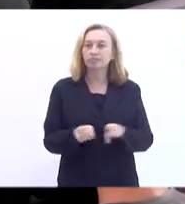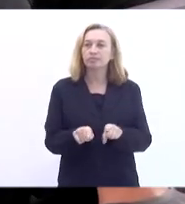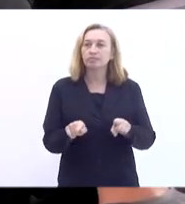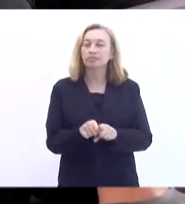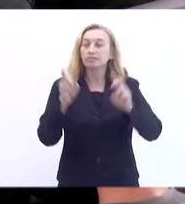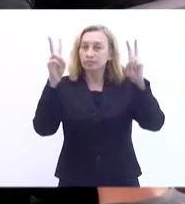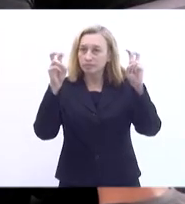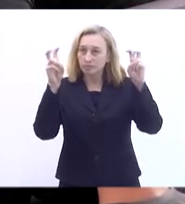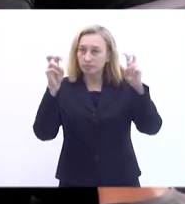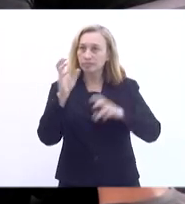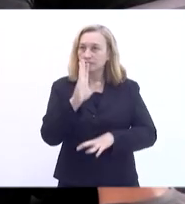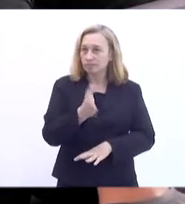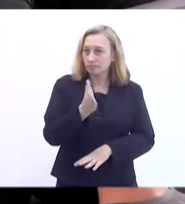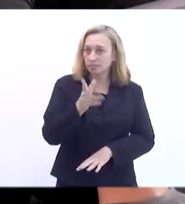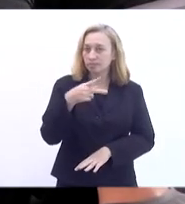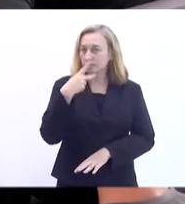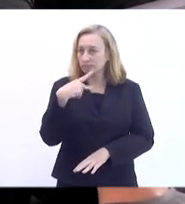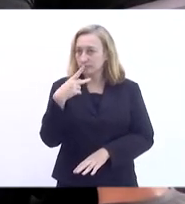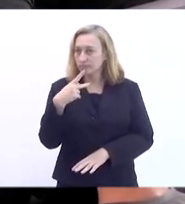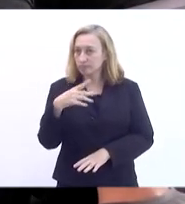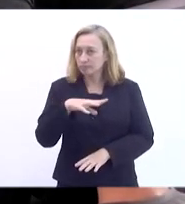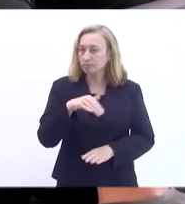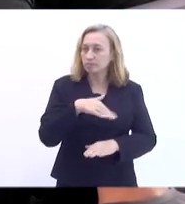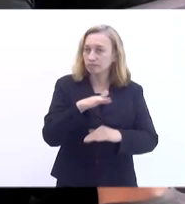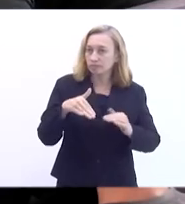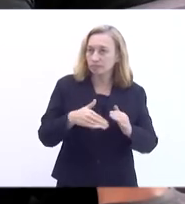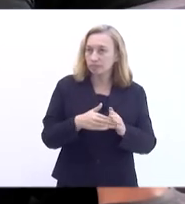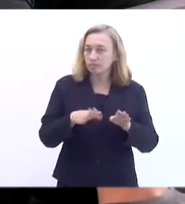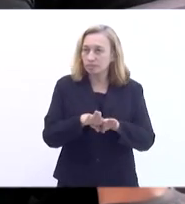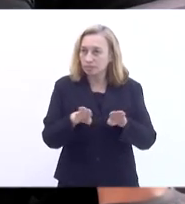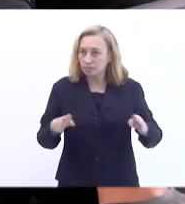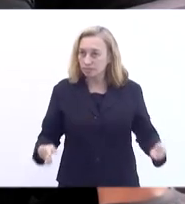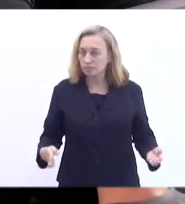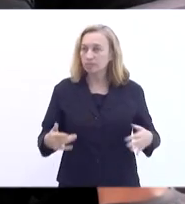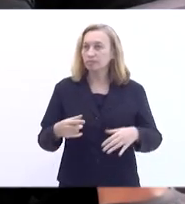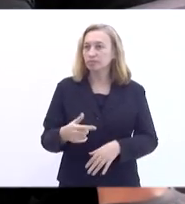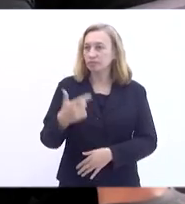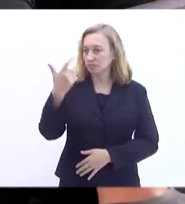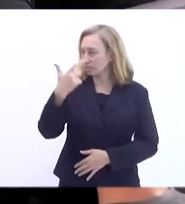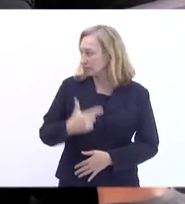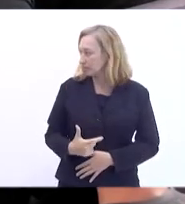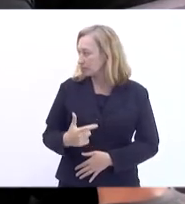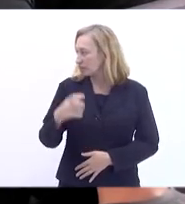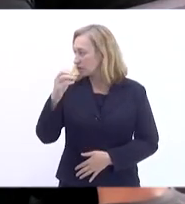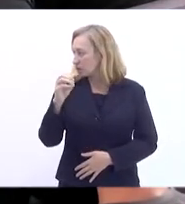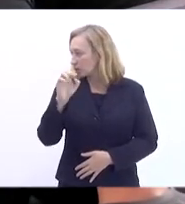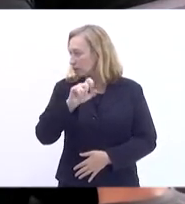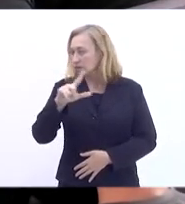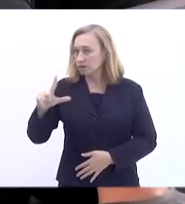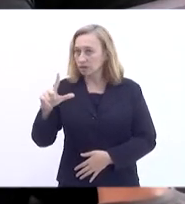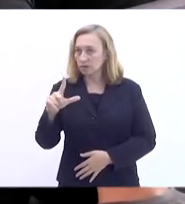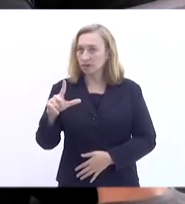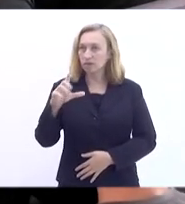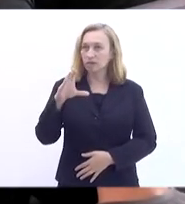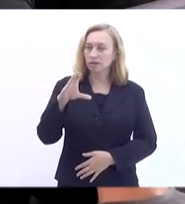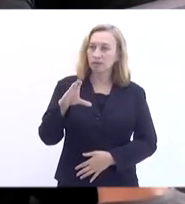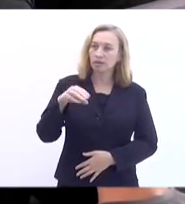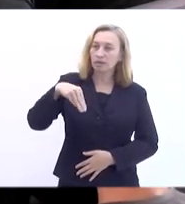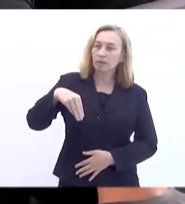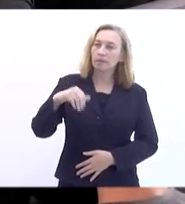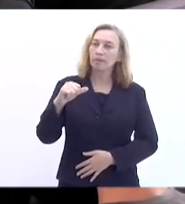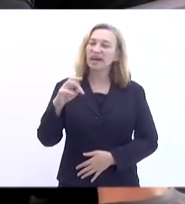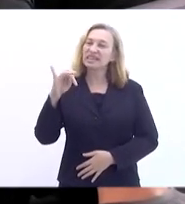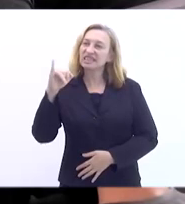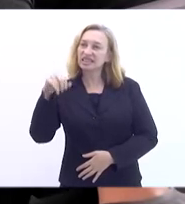temas já foi brilhantemente de votada pelos integrantes da mesa a eu sou a tenente-coronel Carla Rocha Martins dos Anjos